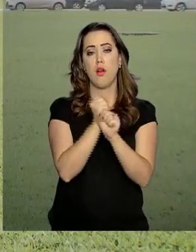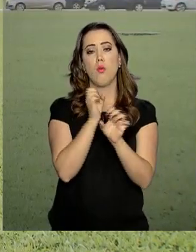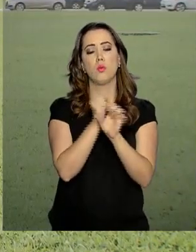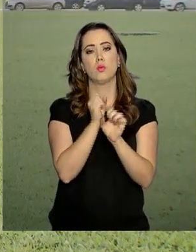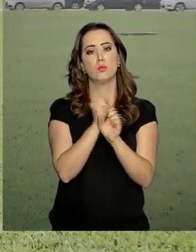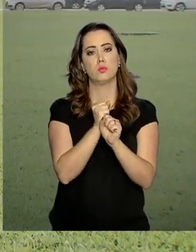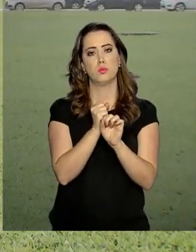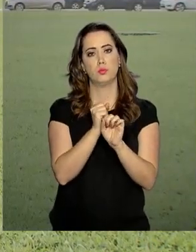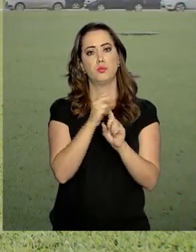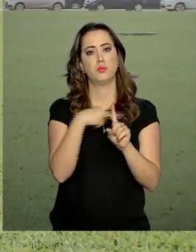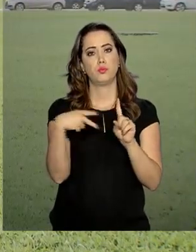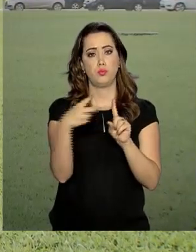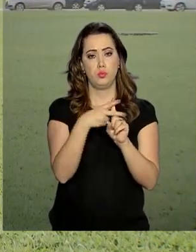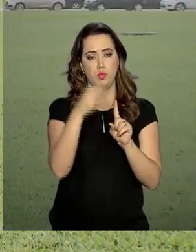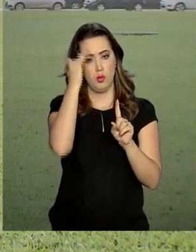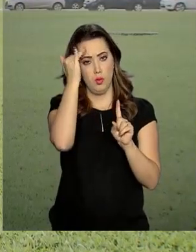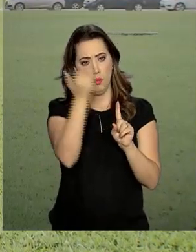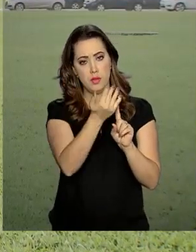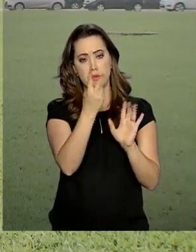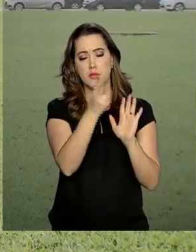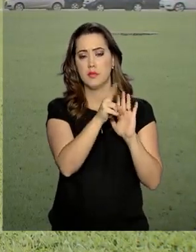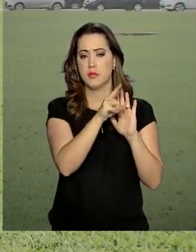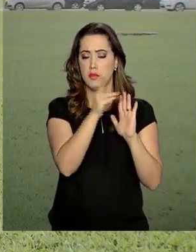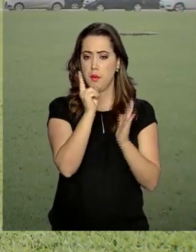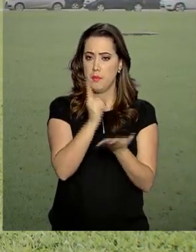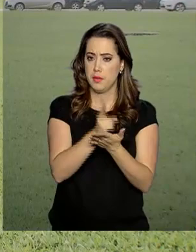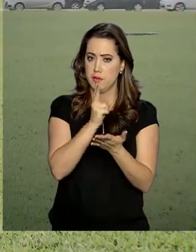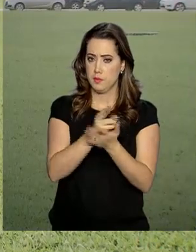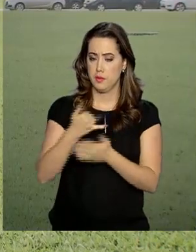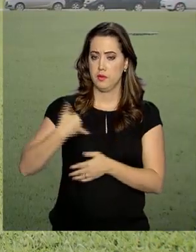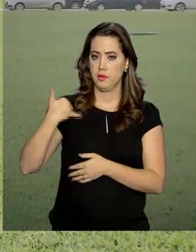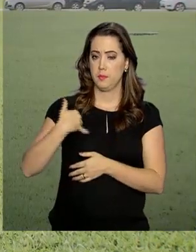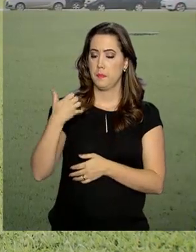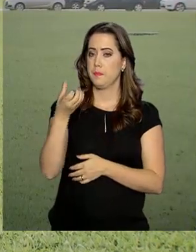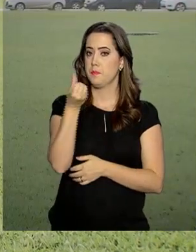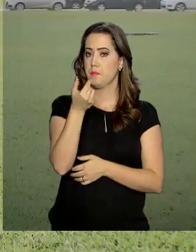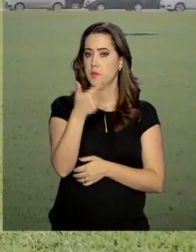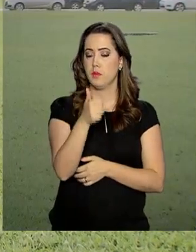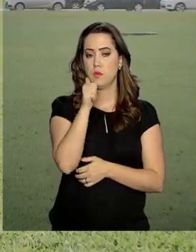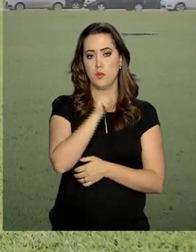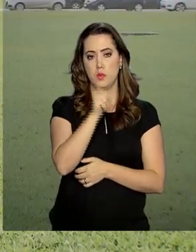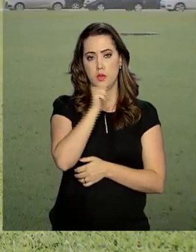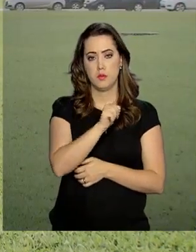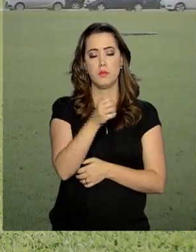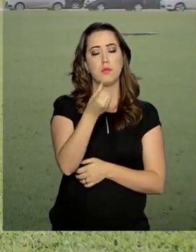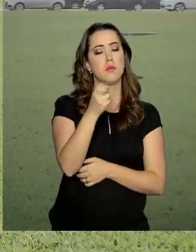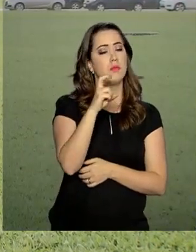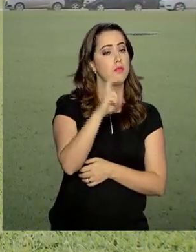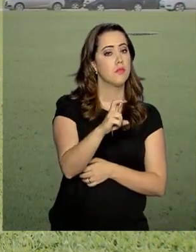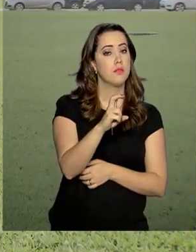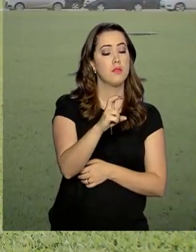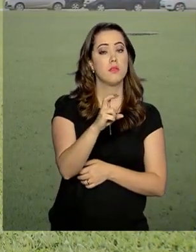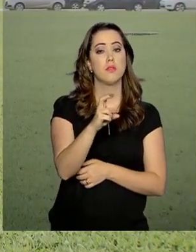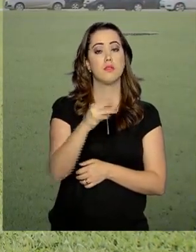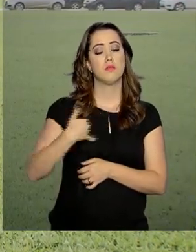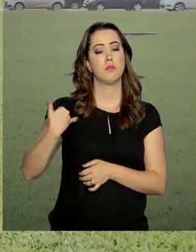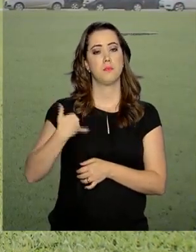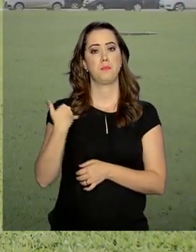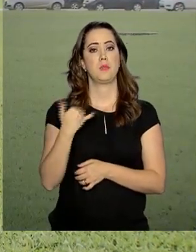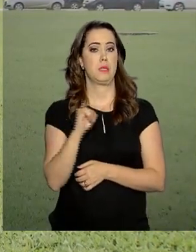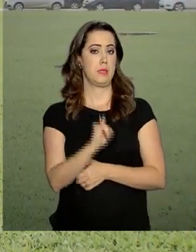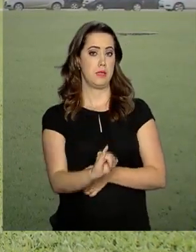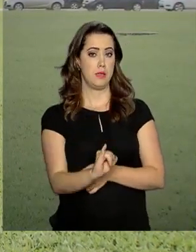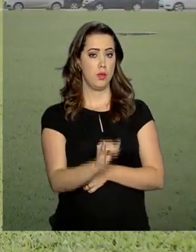aposentadoria. Eles vão obedecer a mesma idade de 62 anos para mulheres e 65 anos para